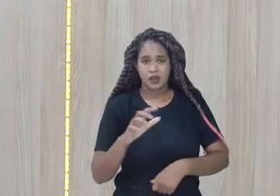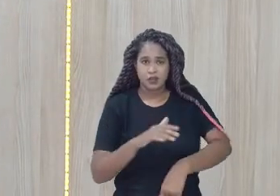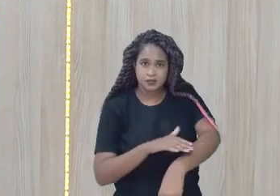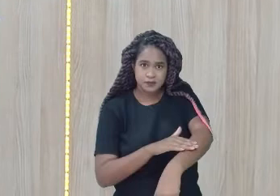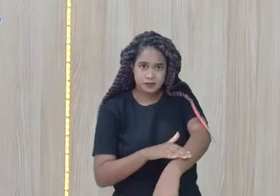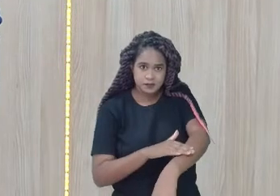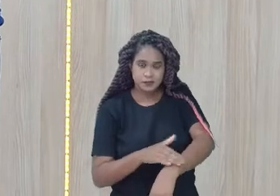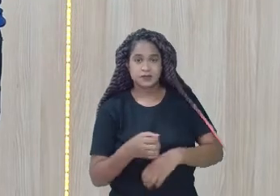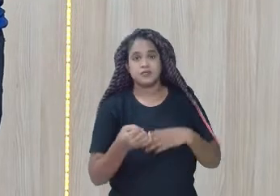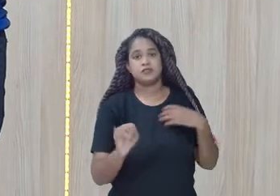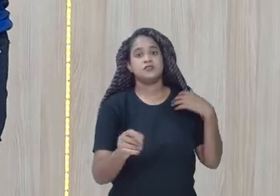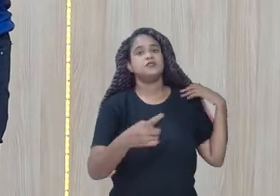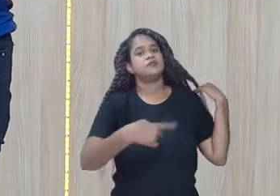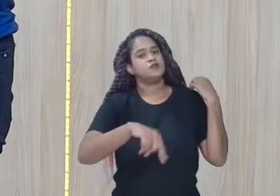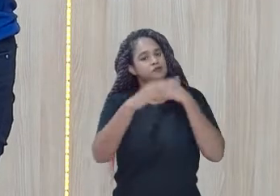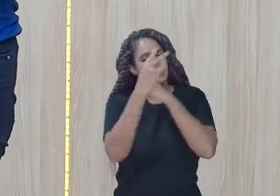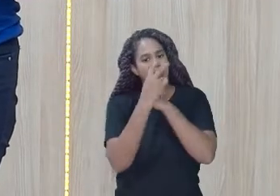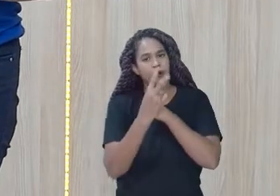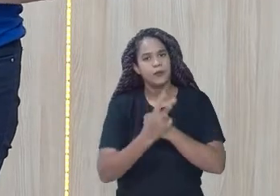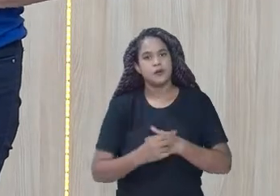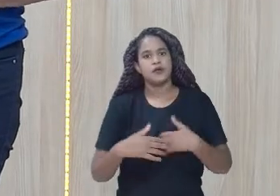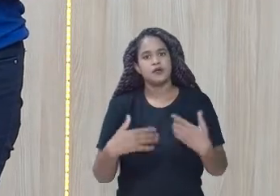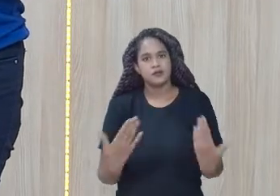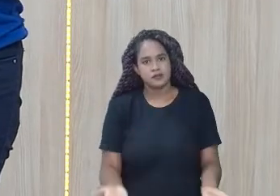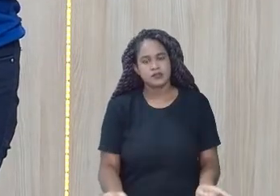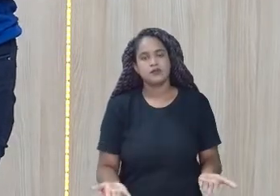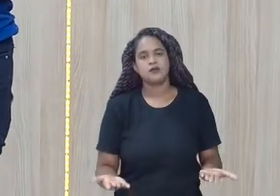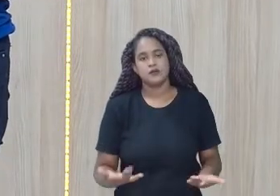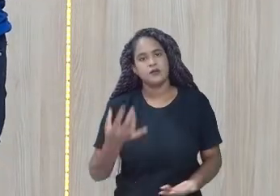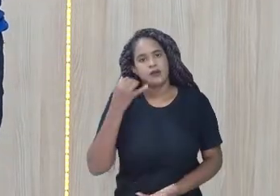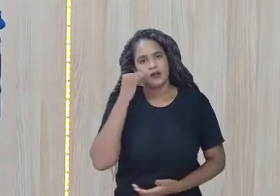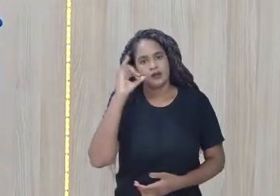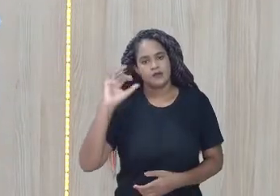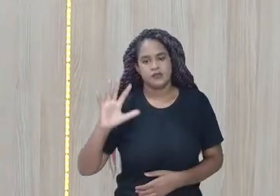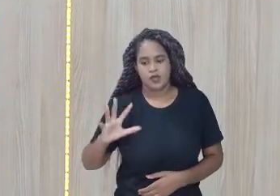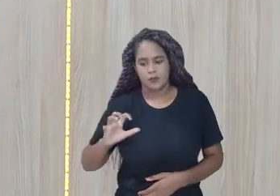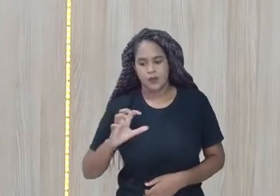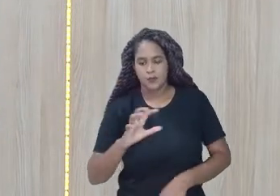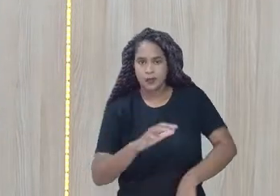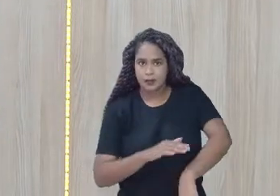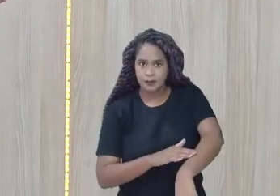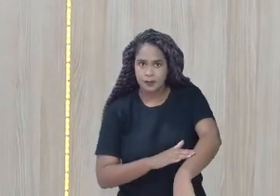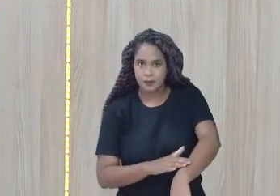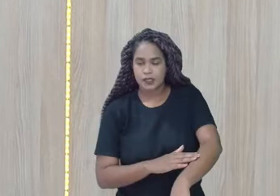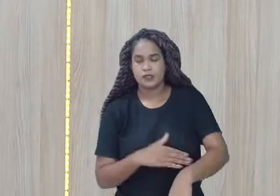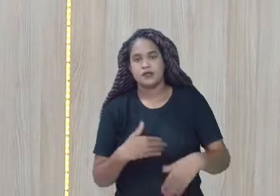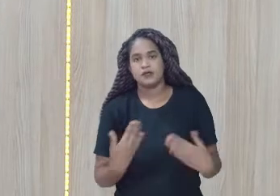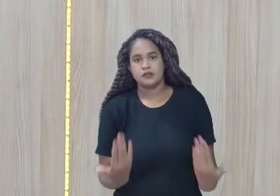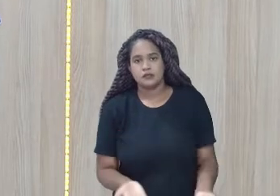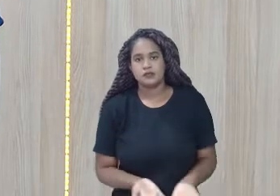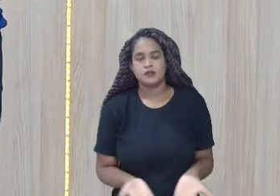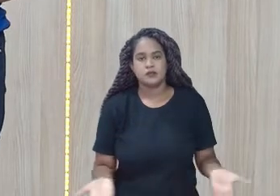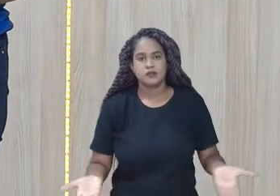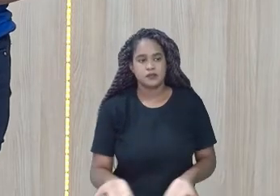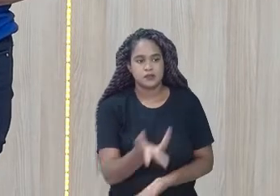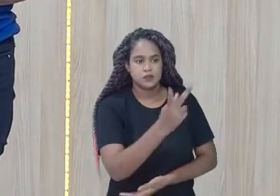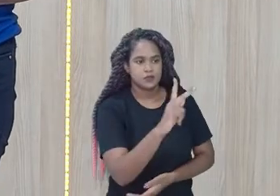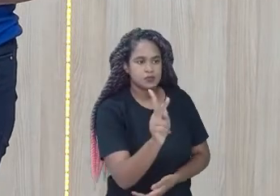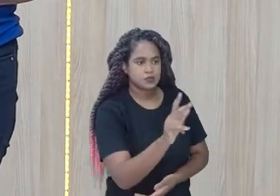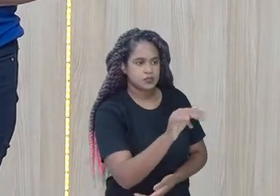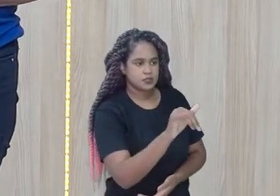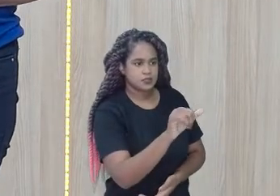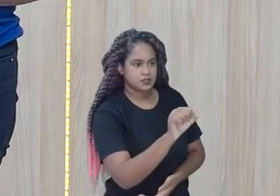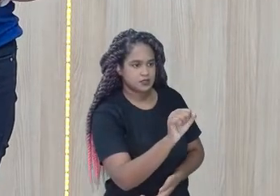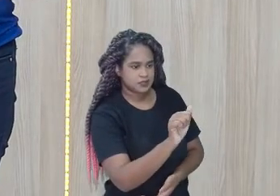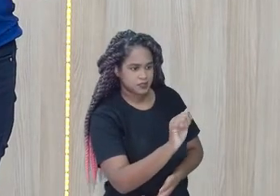Então, se você prevenir, você também vai evitar o câncer de pele. Então, vou trazer aqui a professora Isabel Borges, que